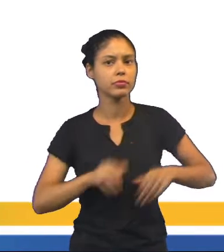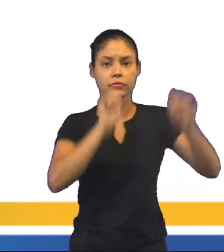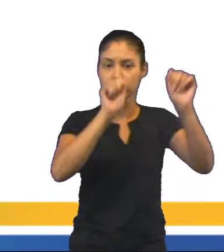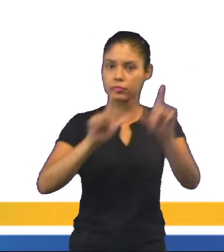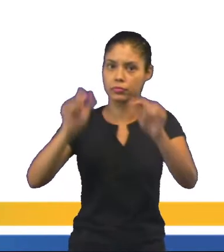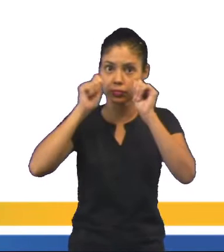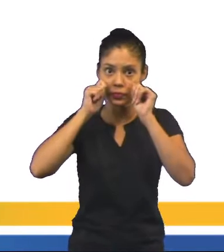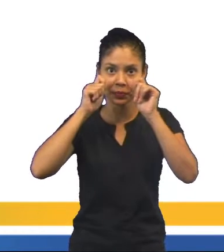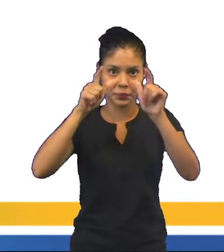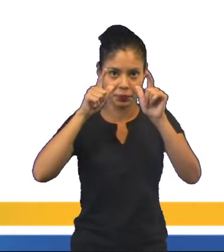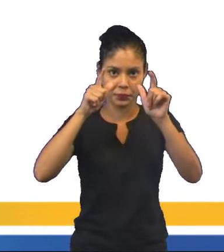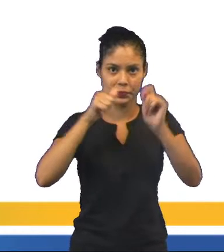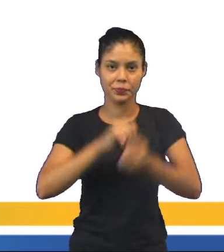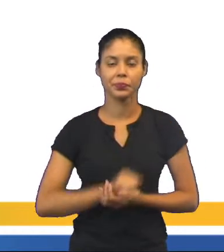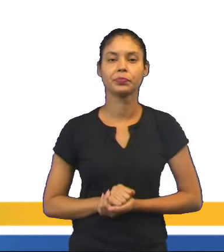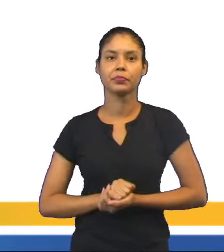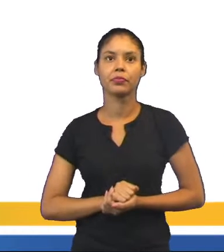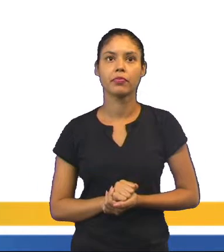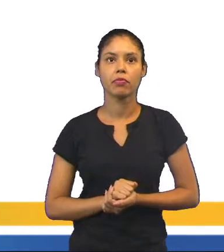acompanhem com atenção.